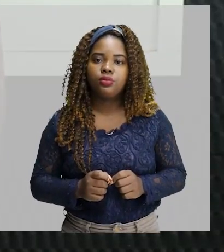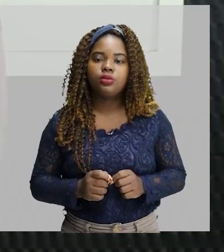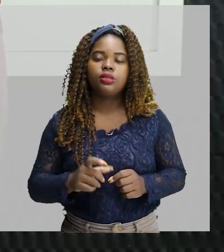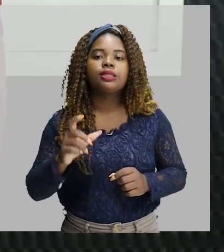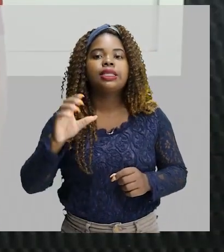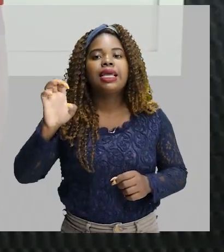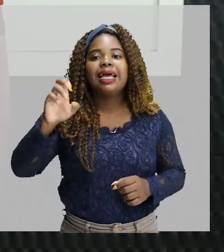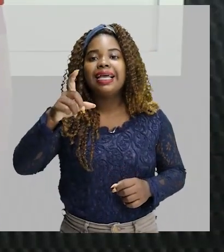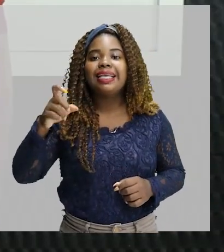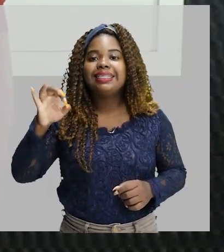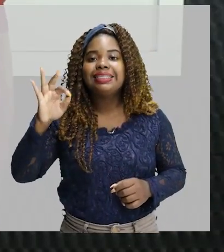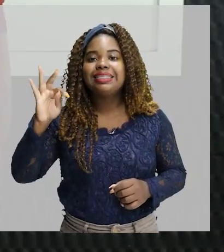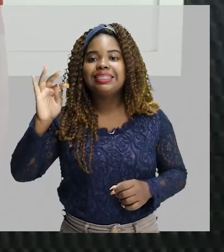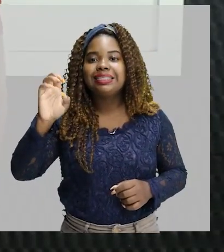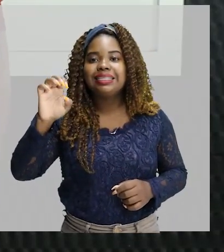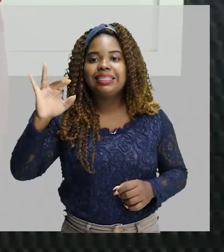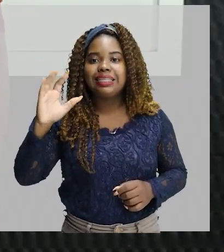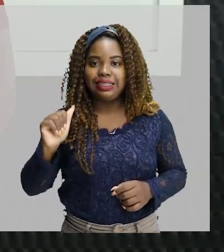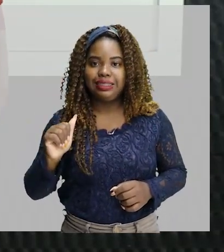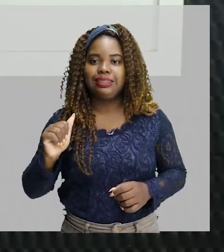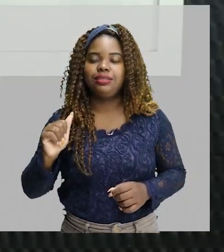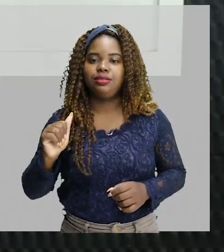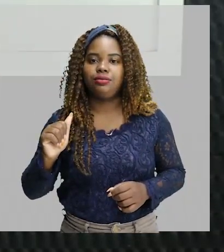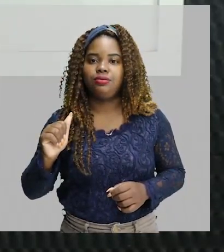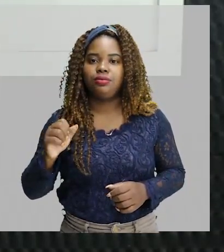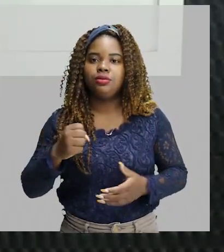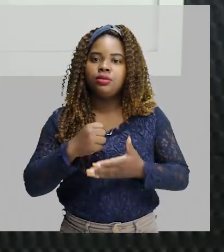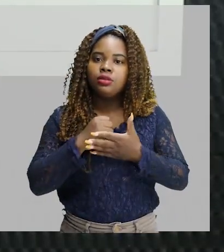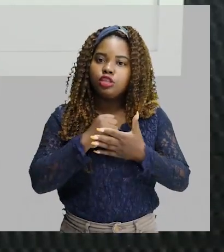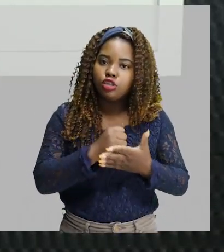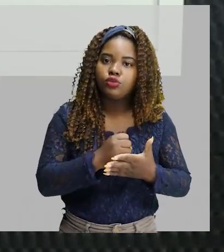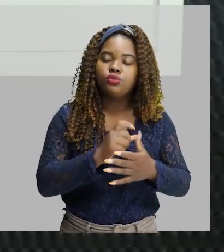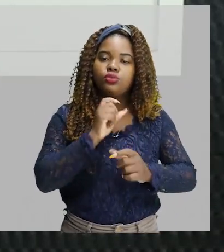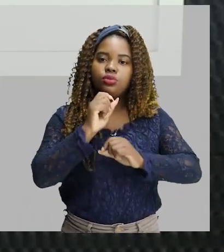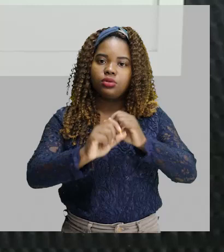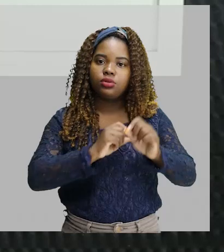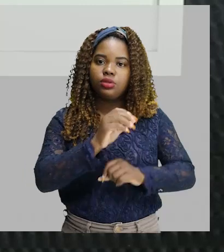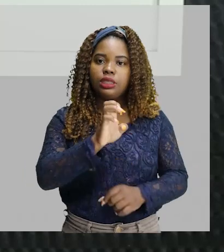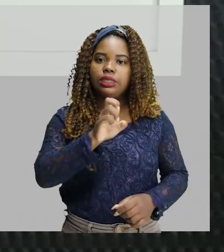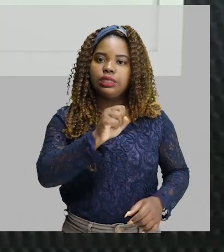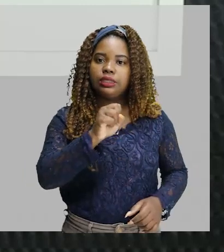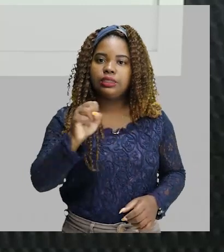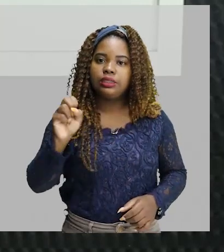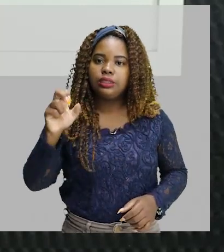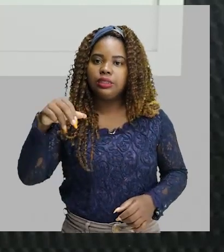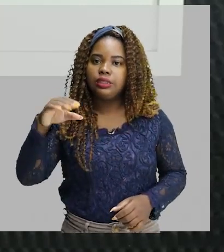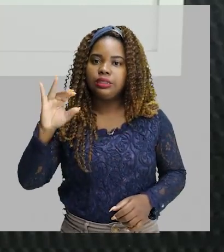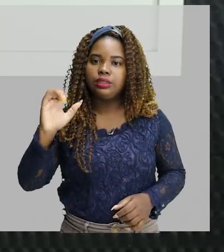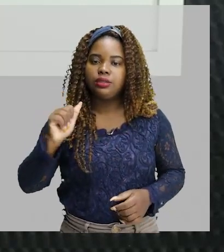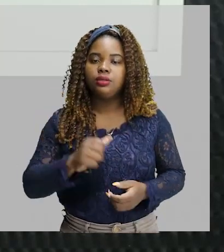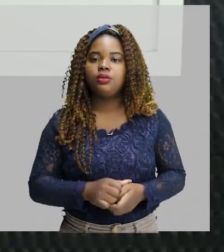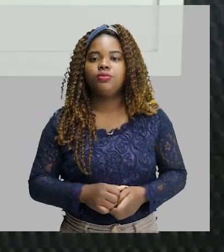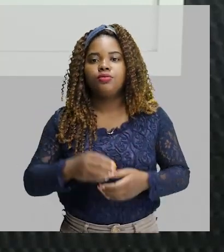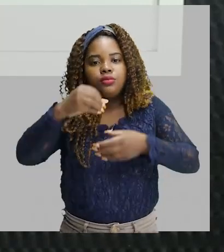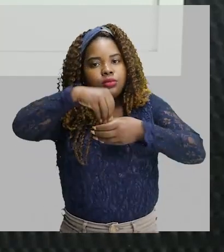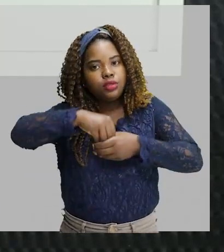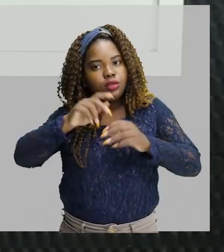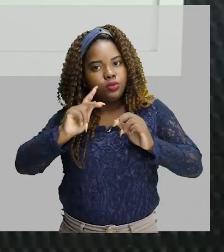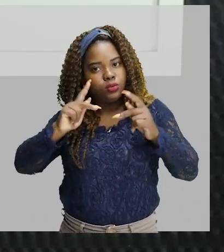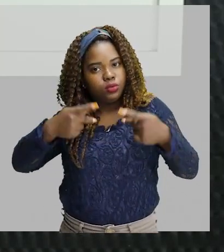existência precede a essência. Grande construção sartriana. Então, nós temos